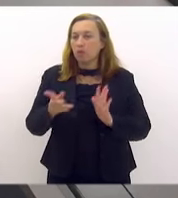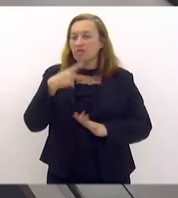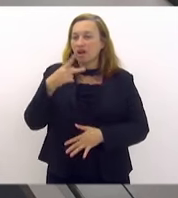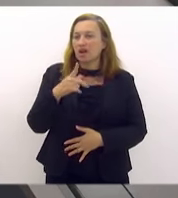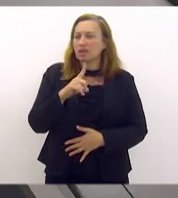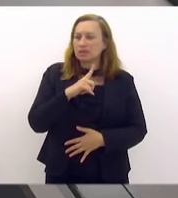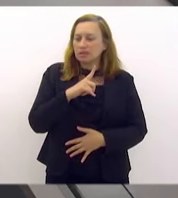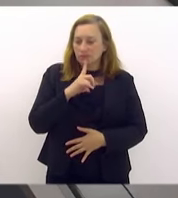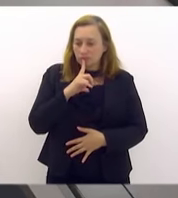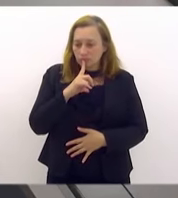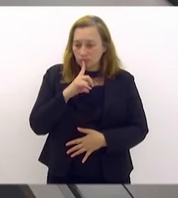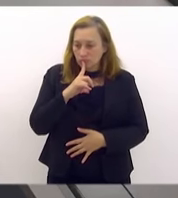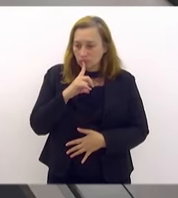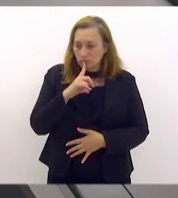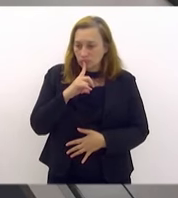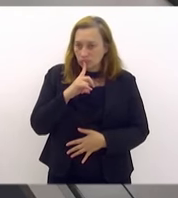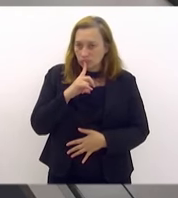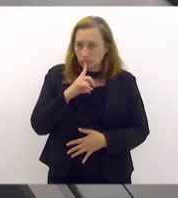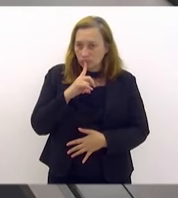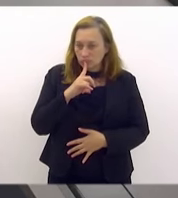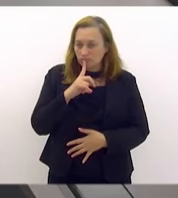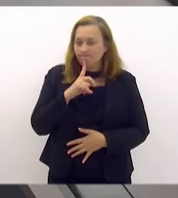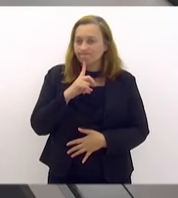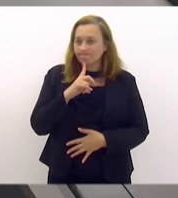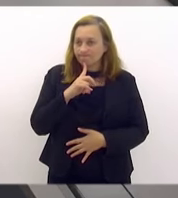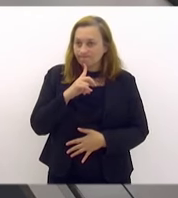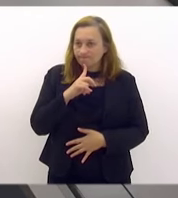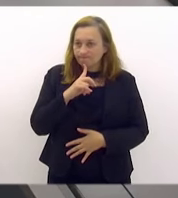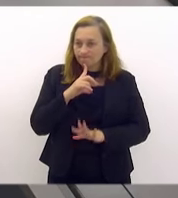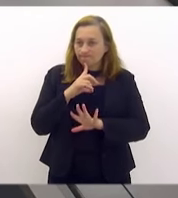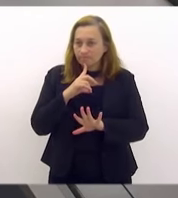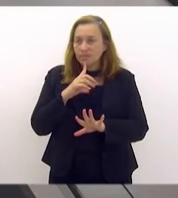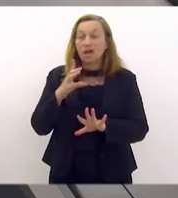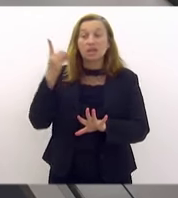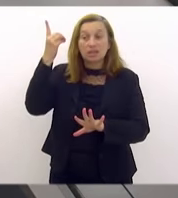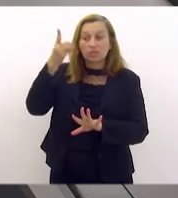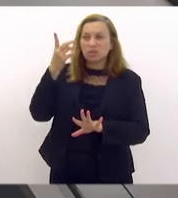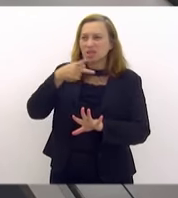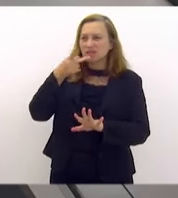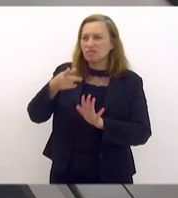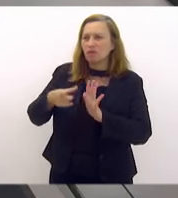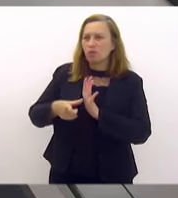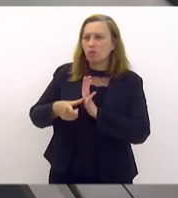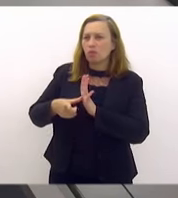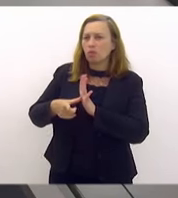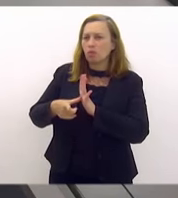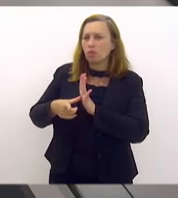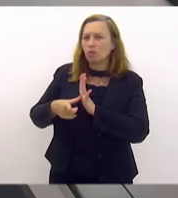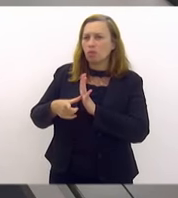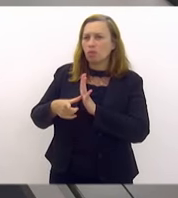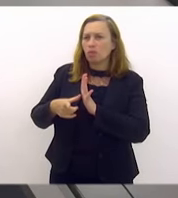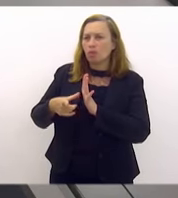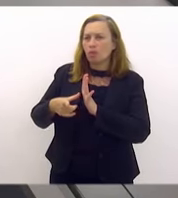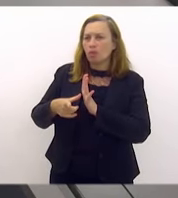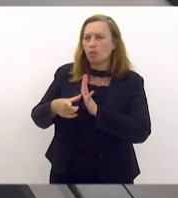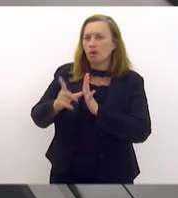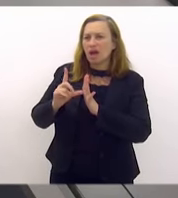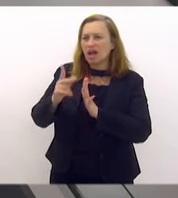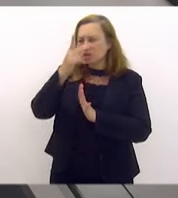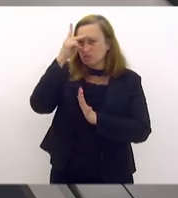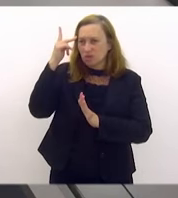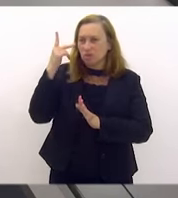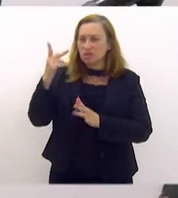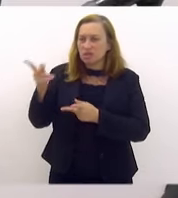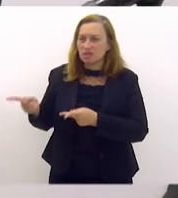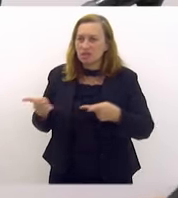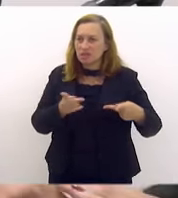houve uma imprecisão no que a deputada que me antecedeu disse as pessoas que passaram por aqui que ela